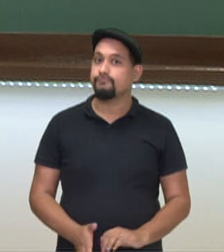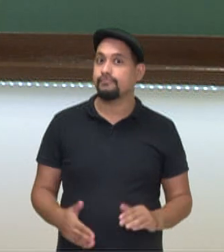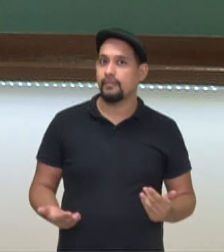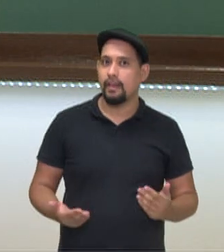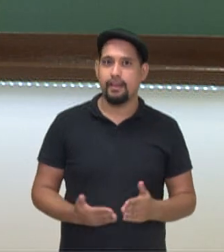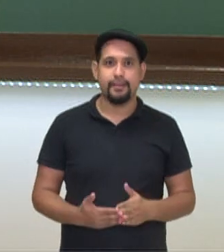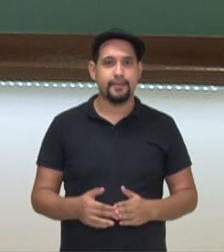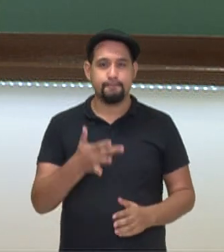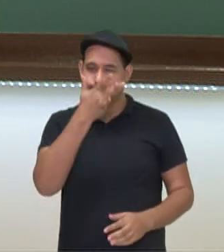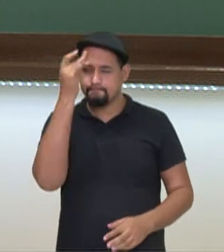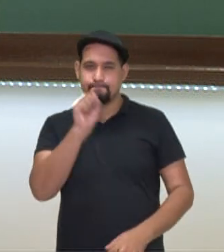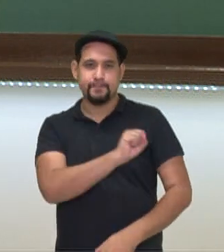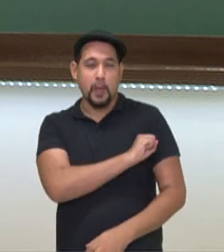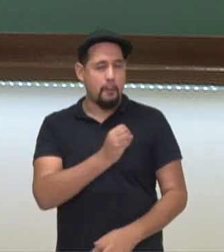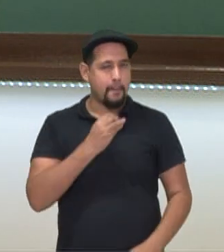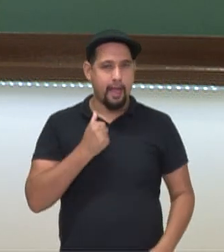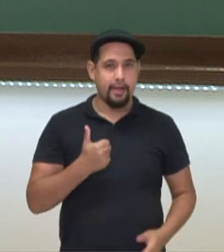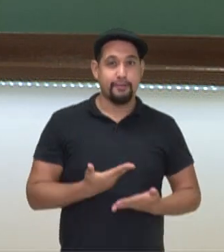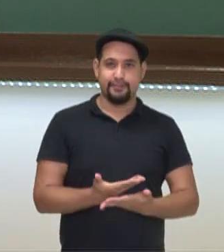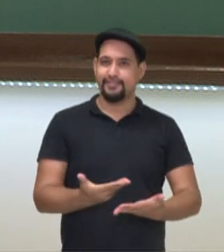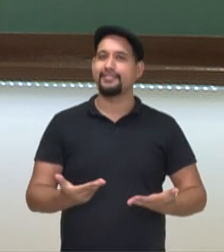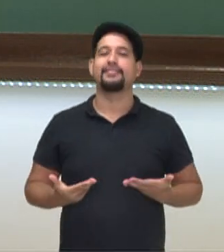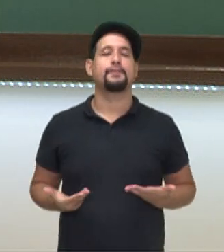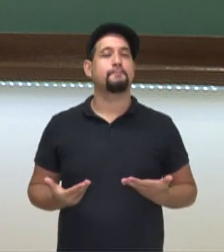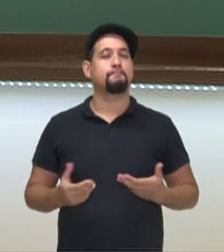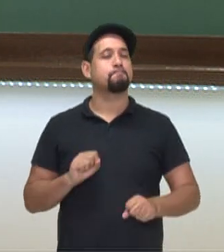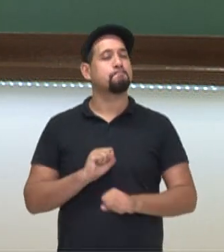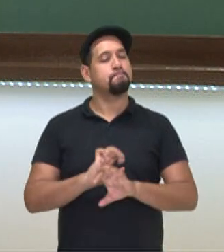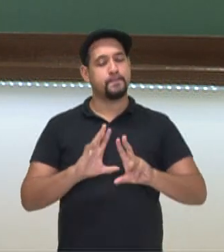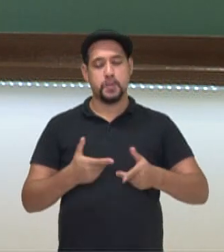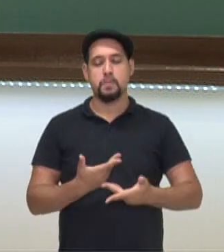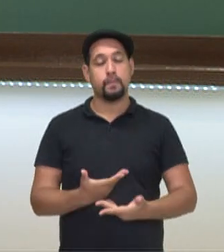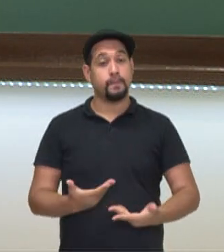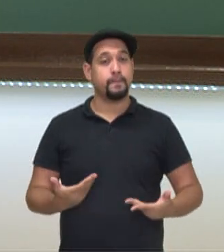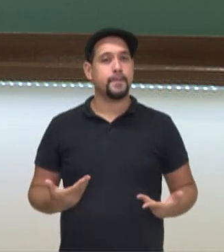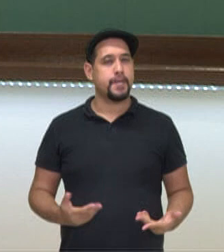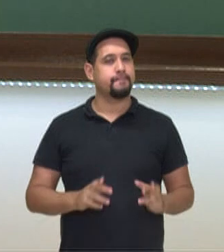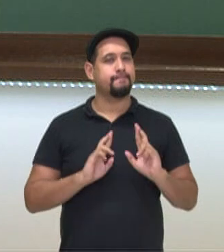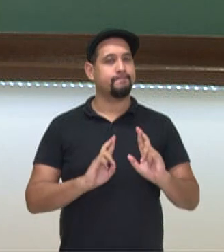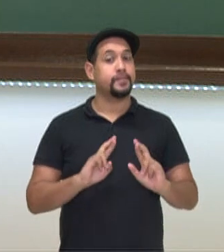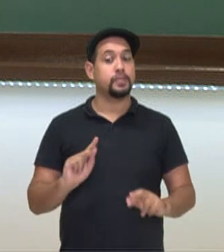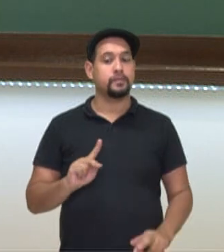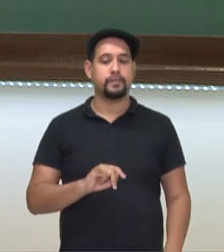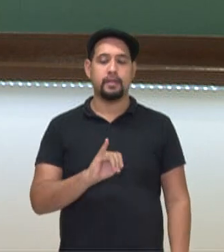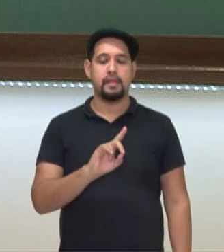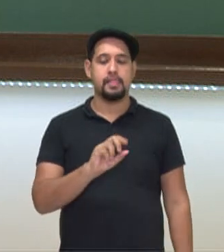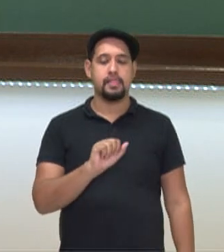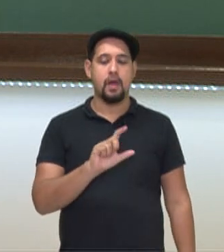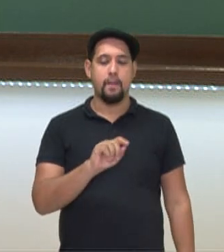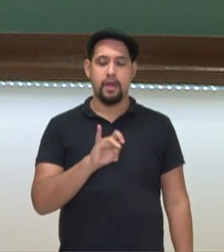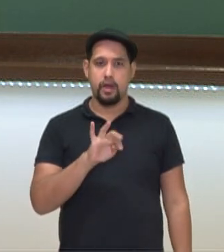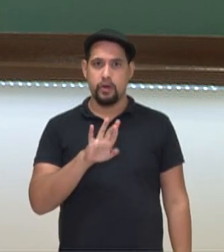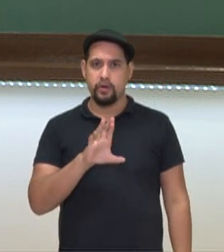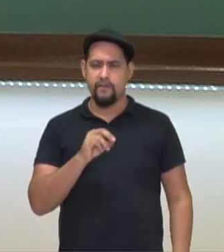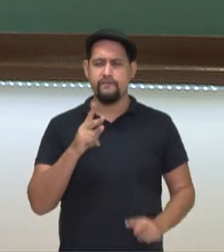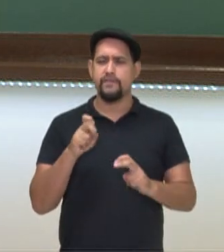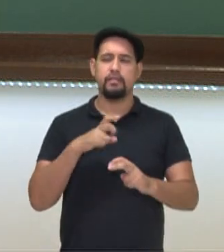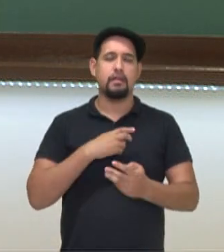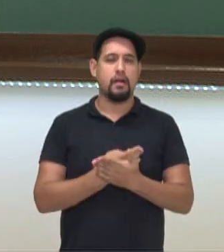E aí, pessoal do oitavo ano, tudo bem com vocês? Espero que estejam todos bem. Aqui é o professor Hidalberto e vamos ver o que nós temos na nossa aula de